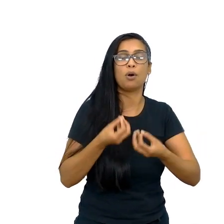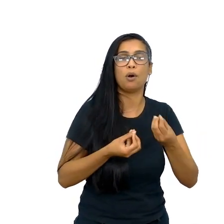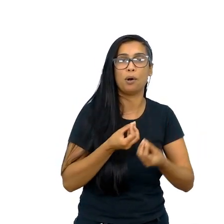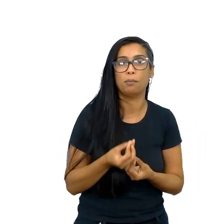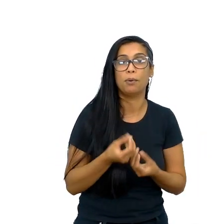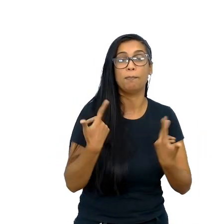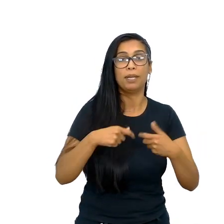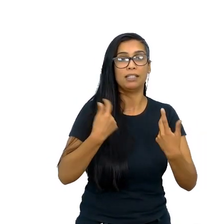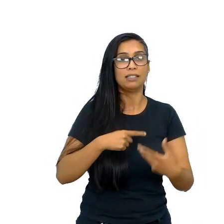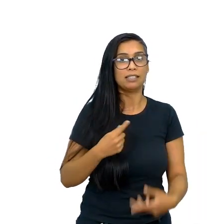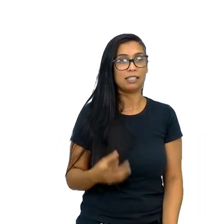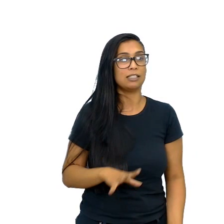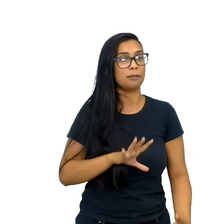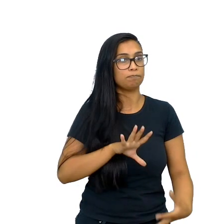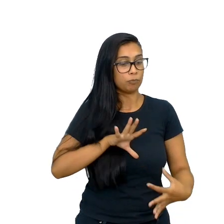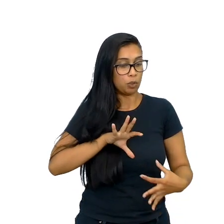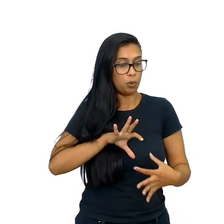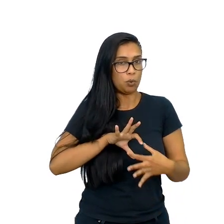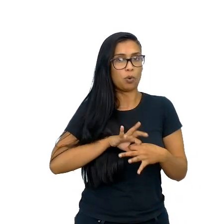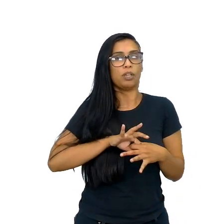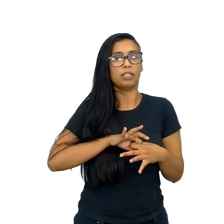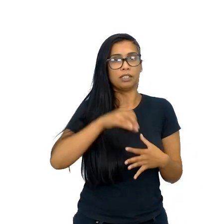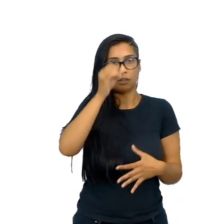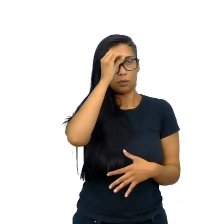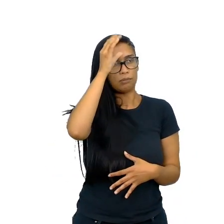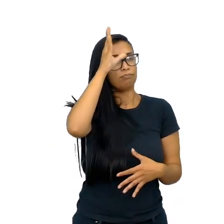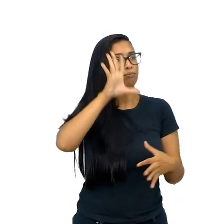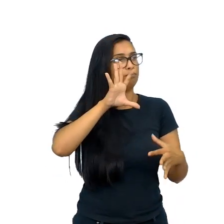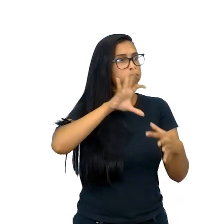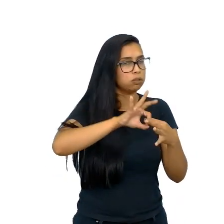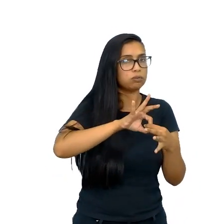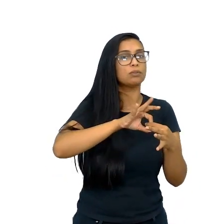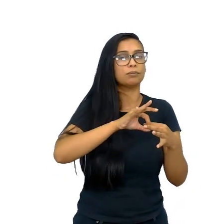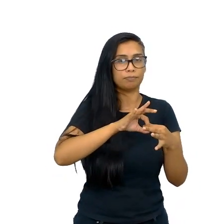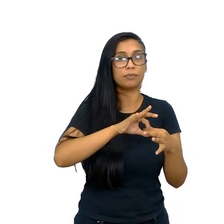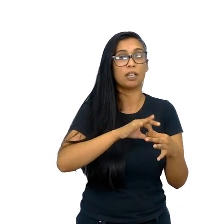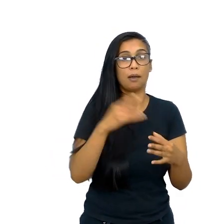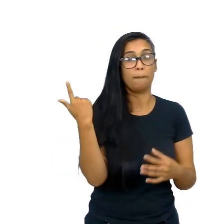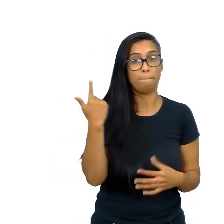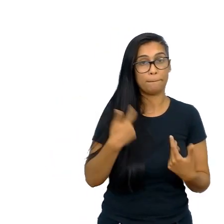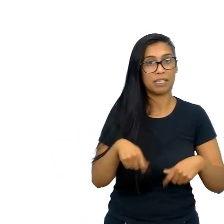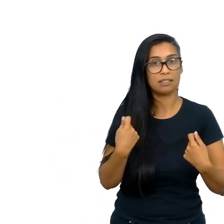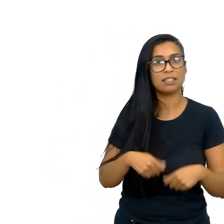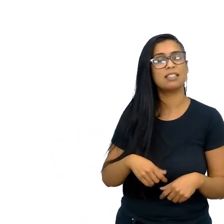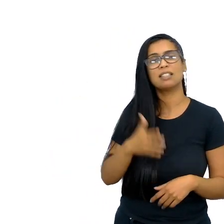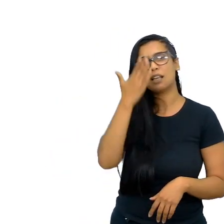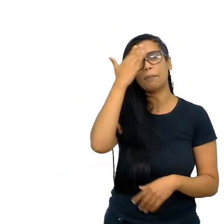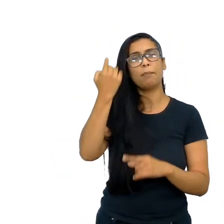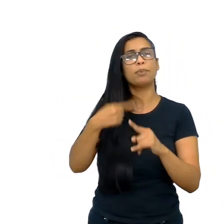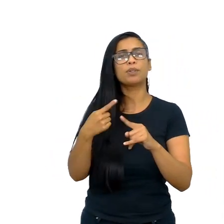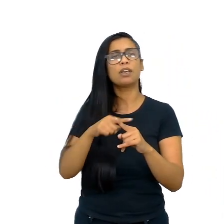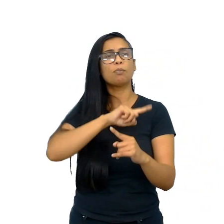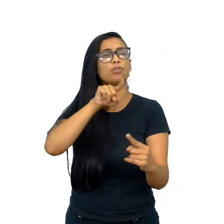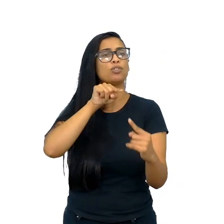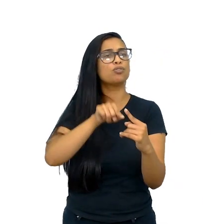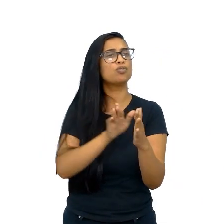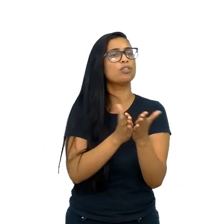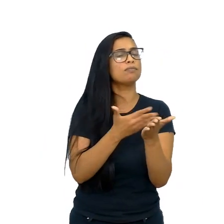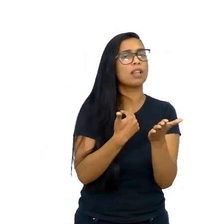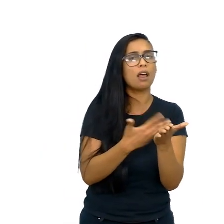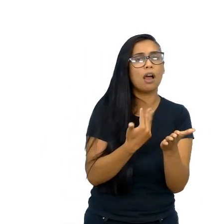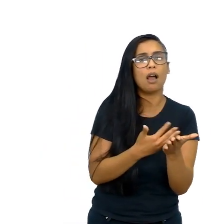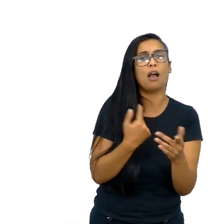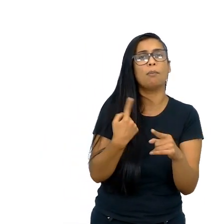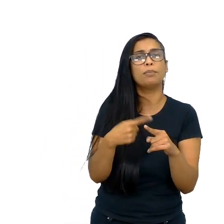a questão também de sempre haver finalidade da leitura, né, da produção do texto, a partir dessa